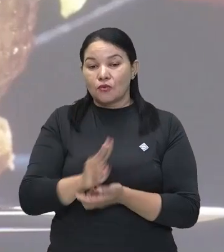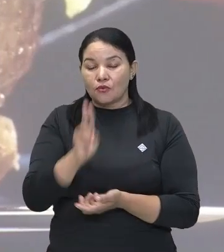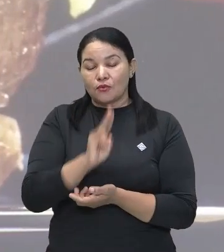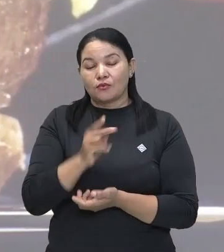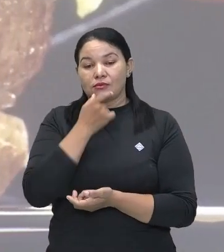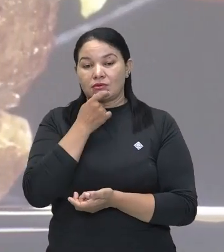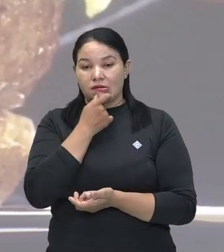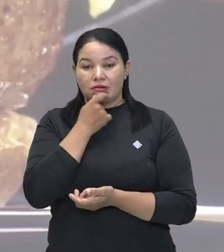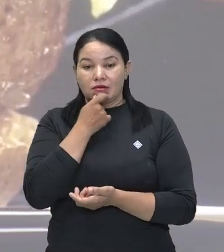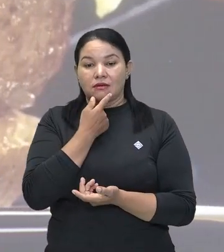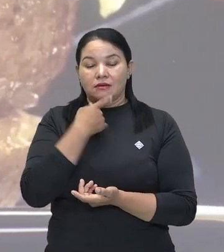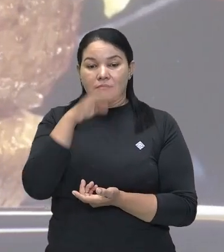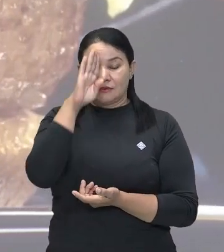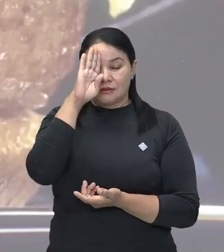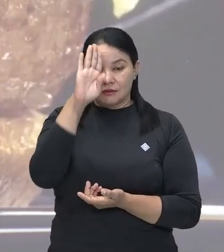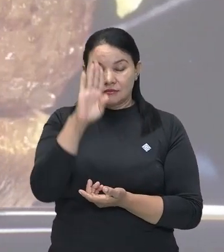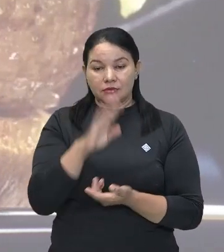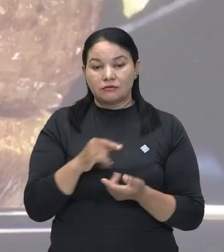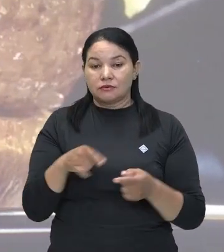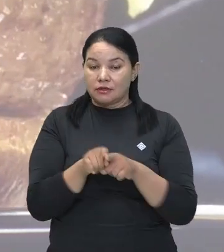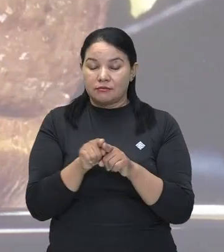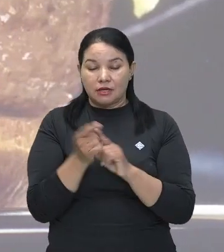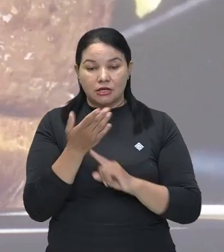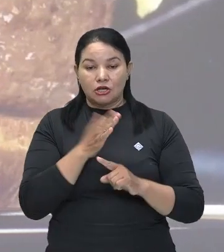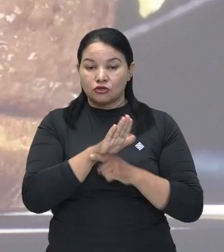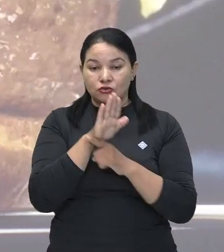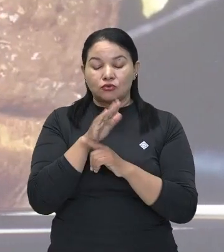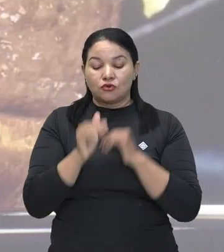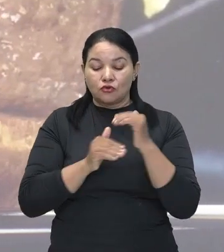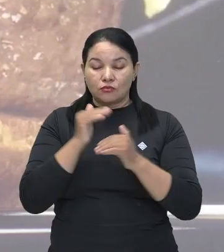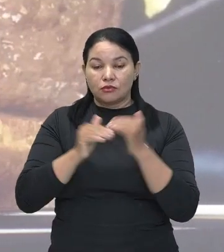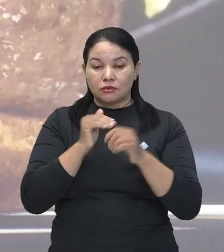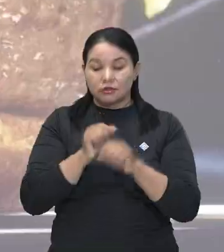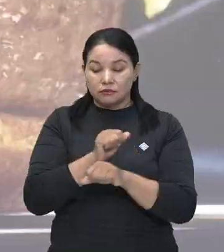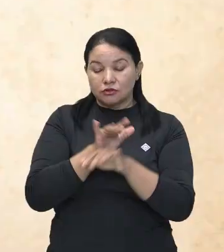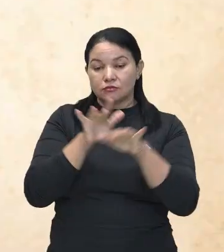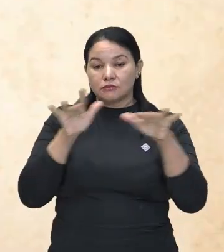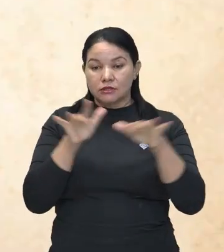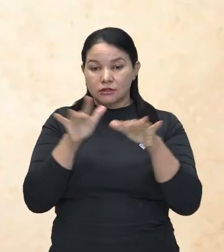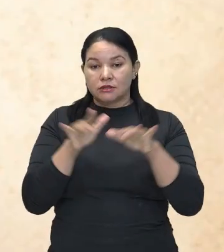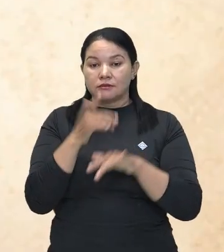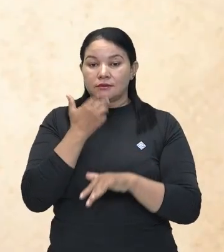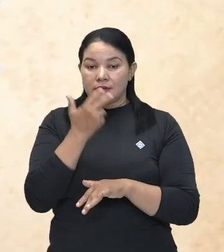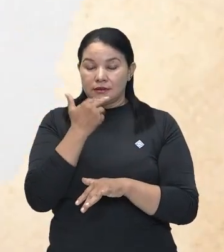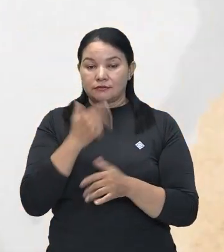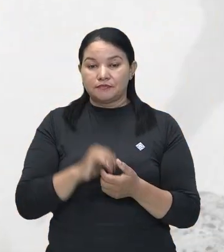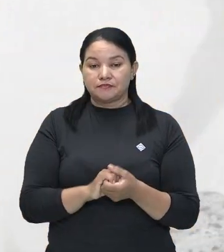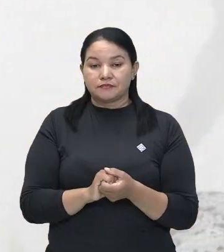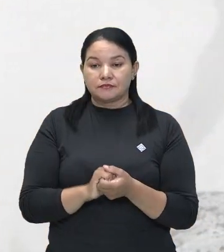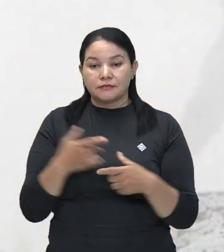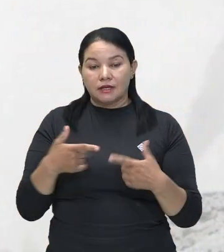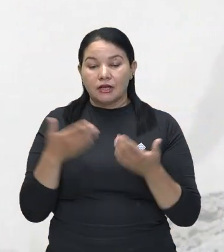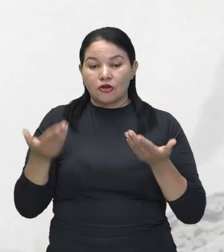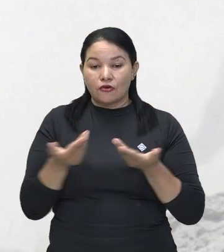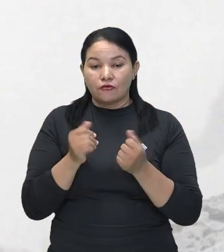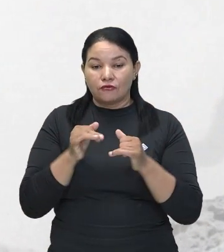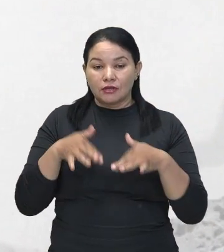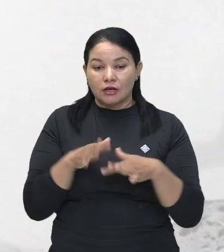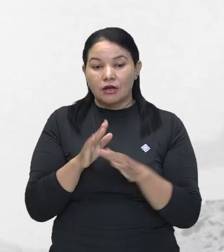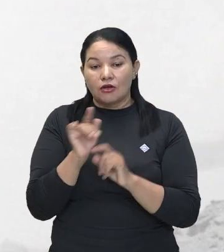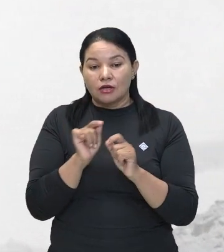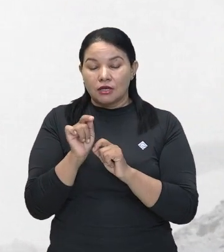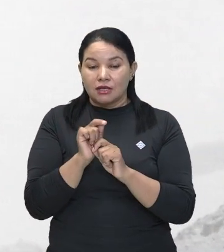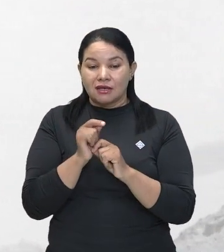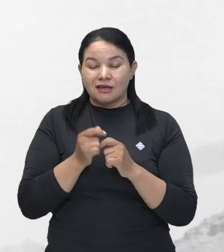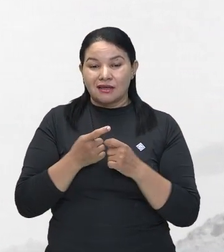utilizada como língua principal. Isso também ajuda nesse processo de expansão da língua. E aí, por fim, né, ali no final da Segunda Guerra